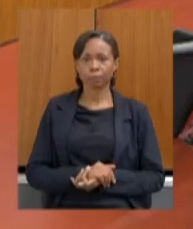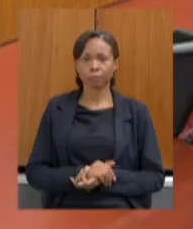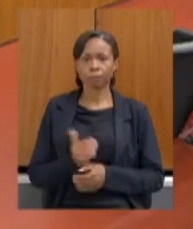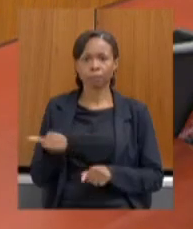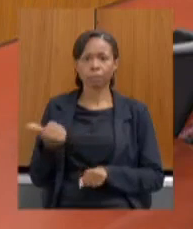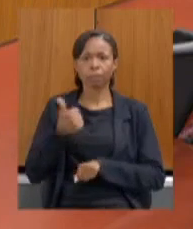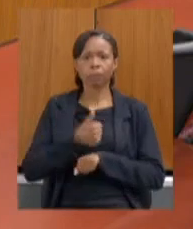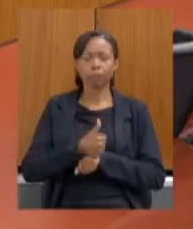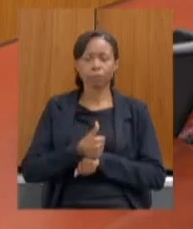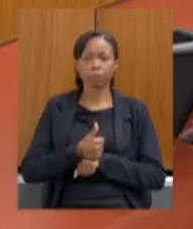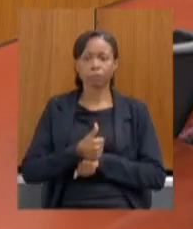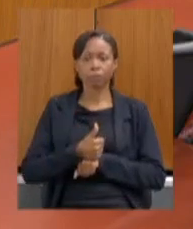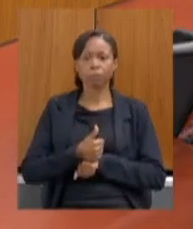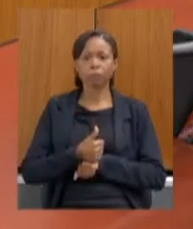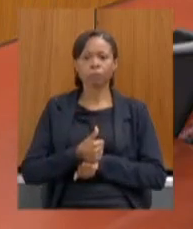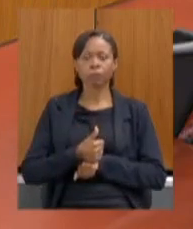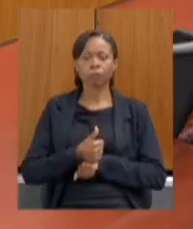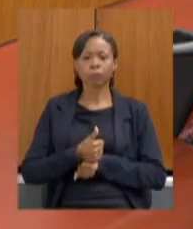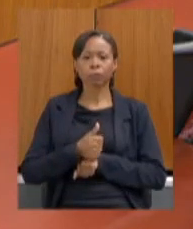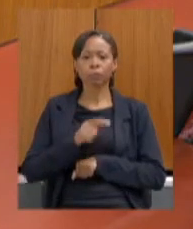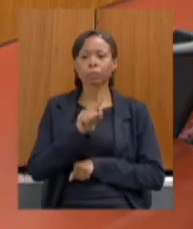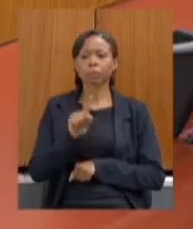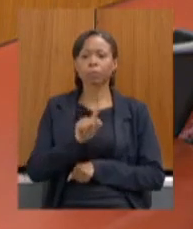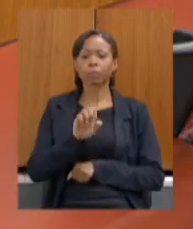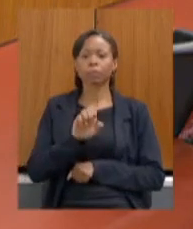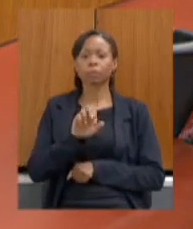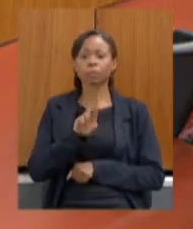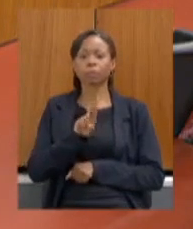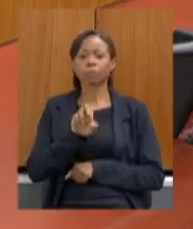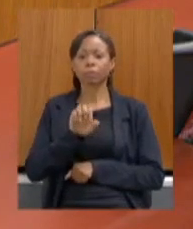Substituindo o deputado Leonid como voto o deputado Zé Reis.